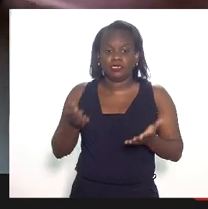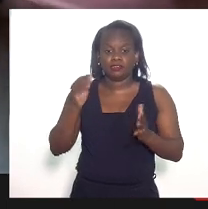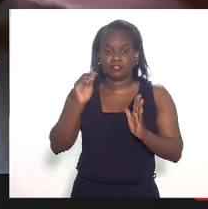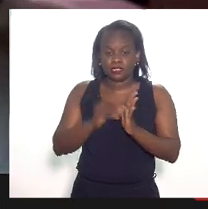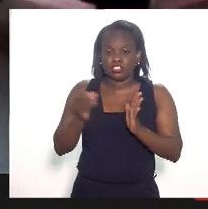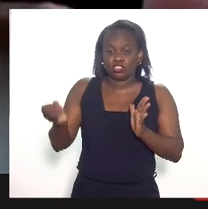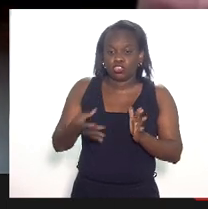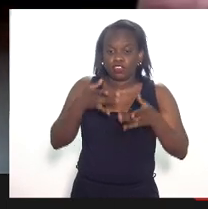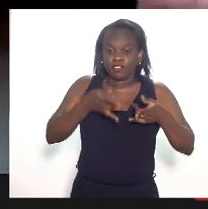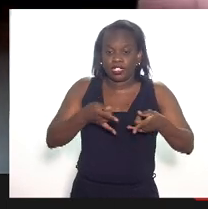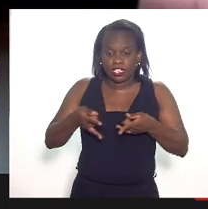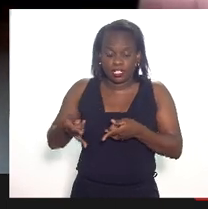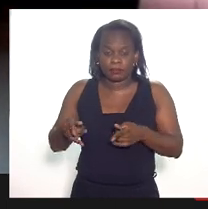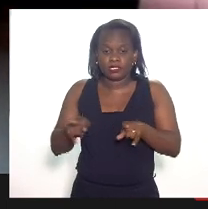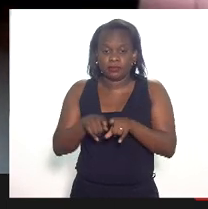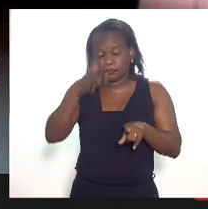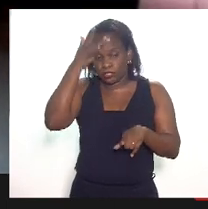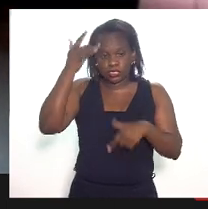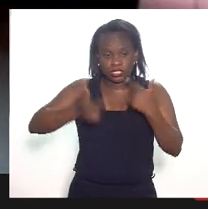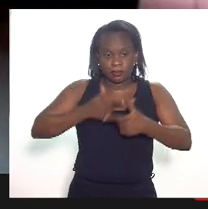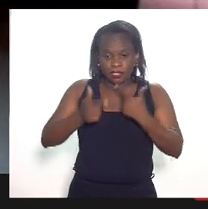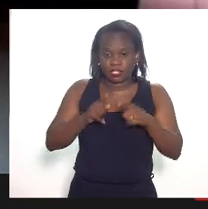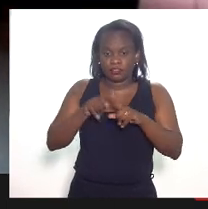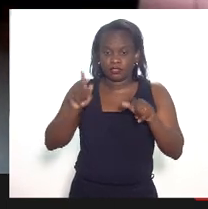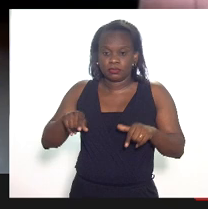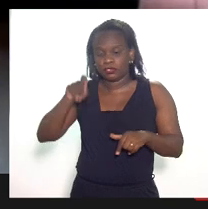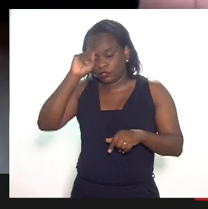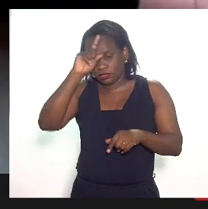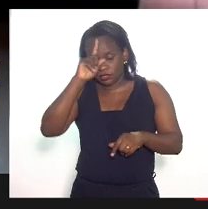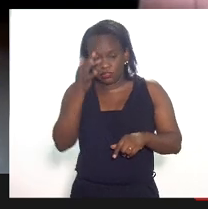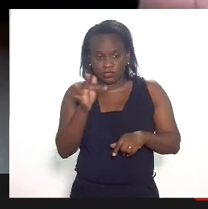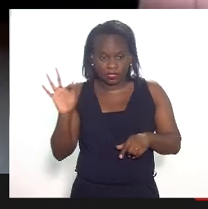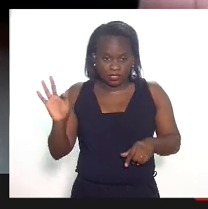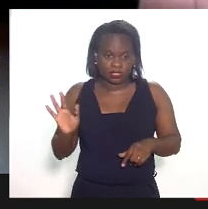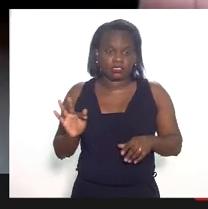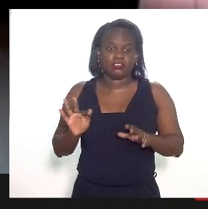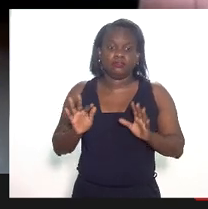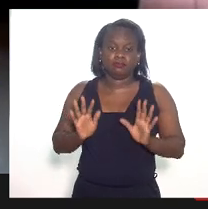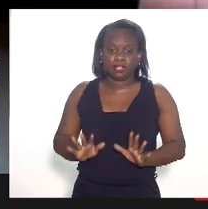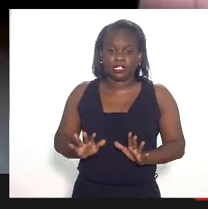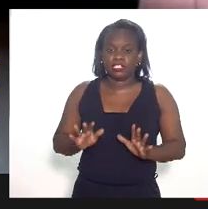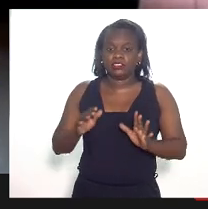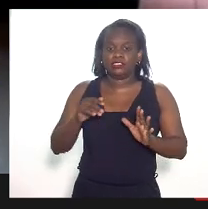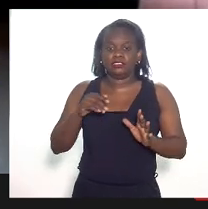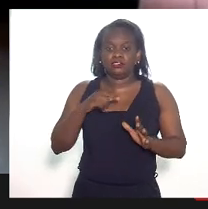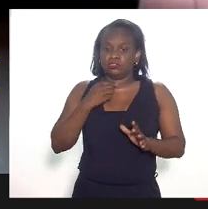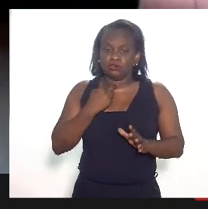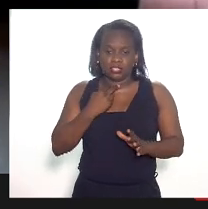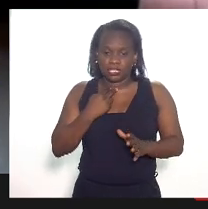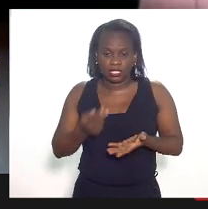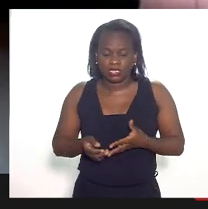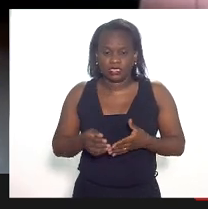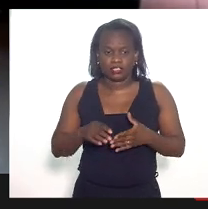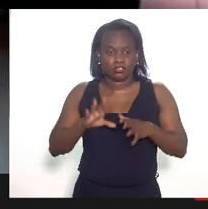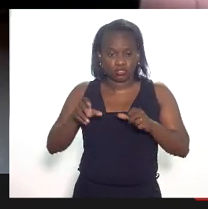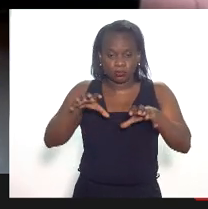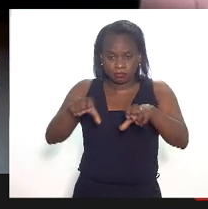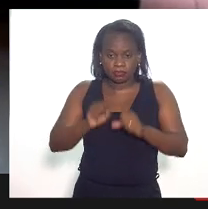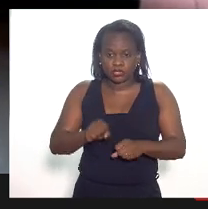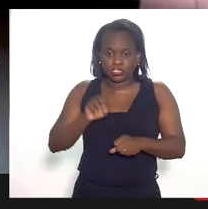novos leitos, através de recursos humanos, contra os leitos federais, mas estadualização não daria certo. Não daria, na minha